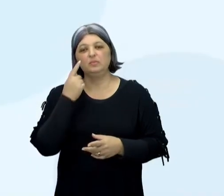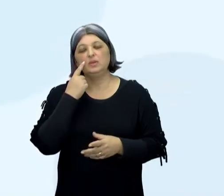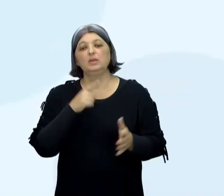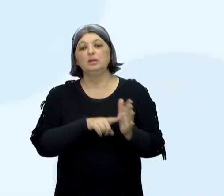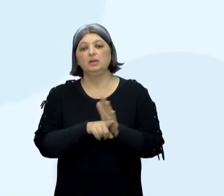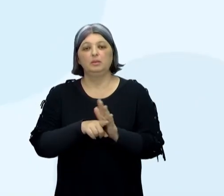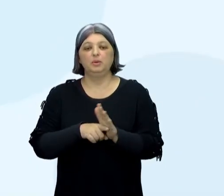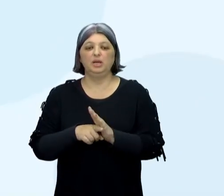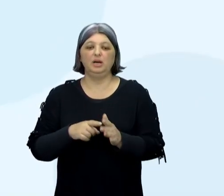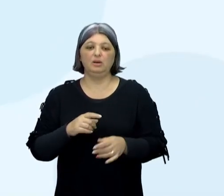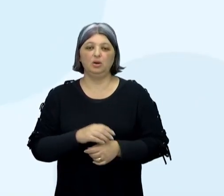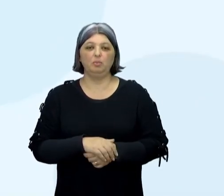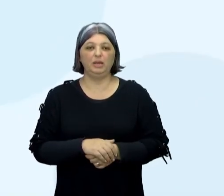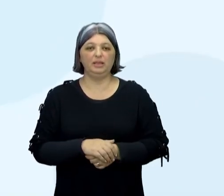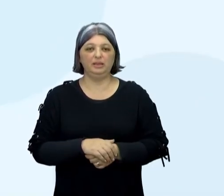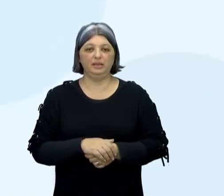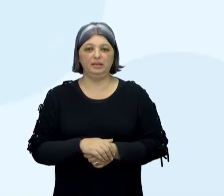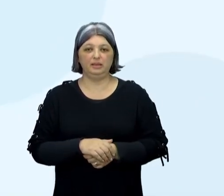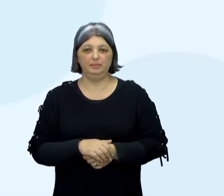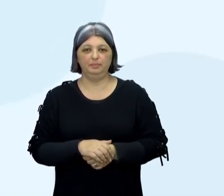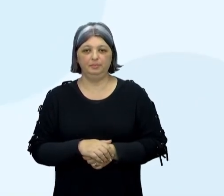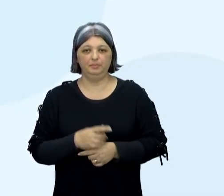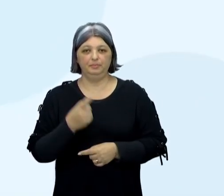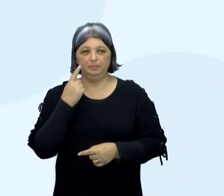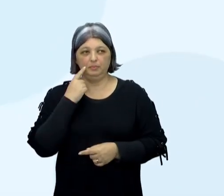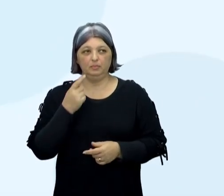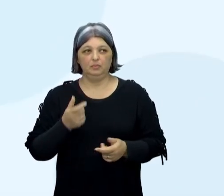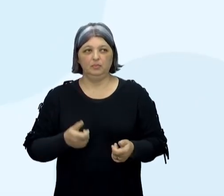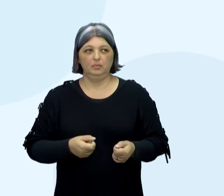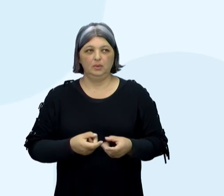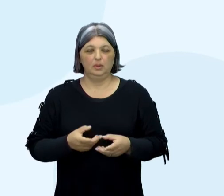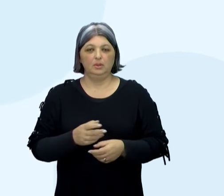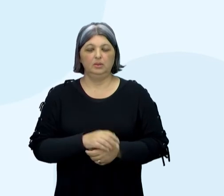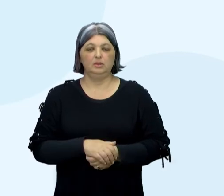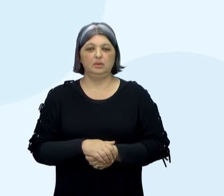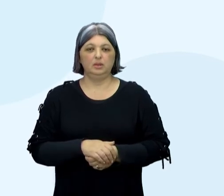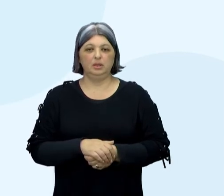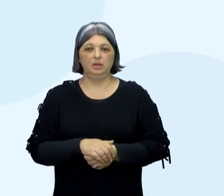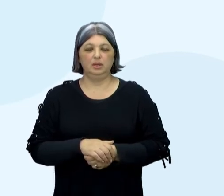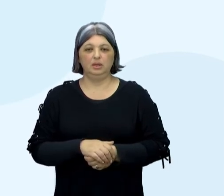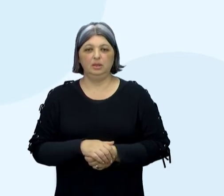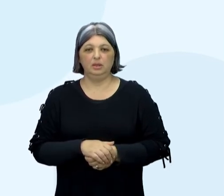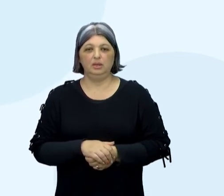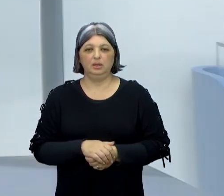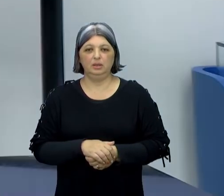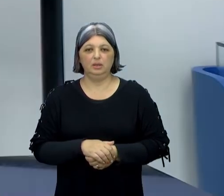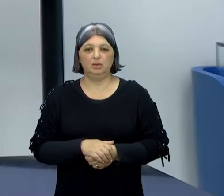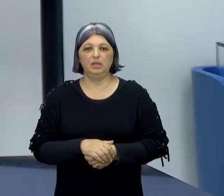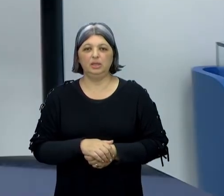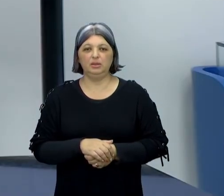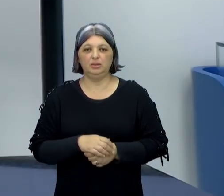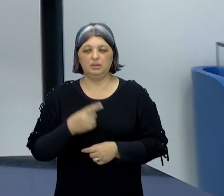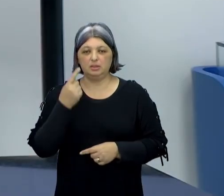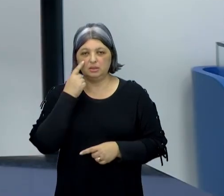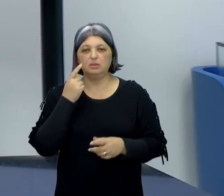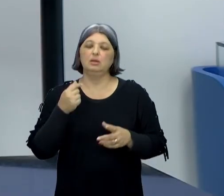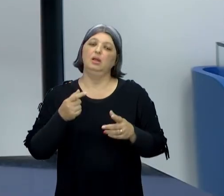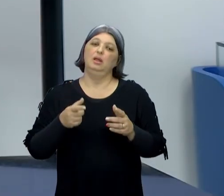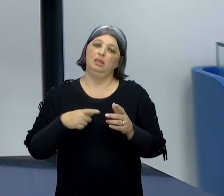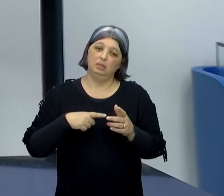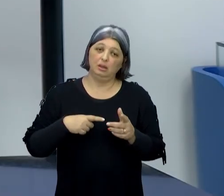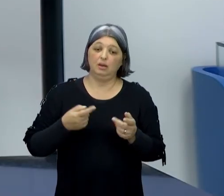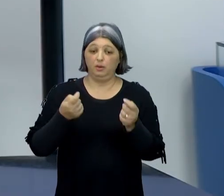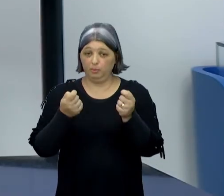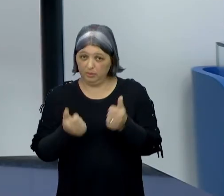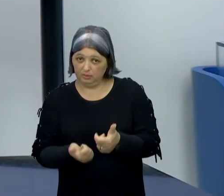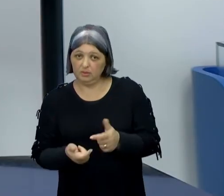as vantagens e as desvantagens do cartão de crédito. Tem muitas vantagens, mas tem muitas desvantagens. Tem